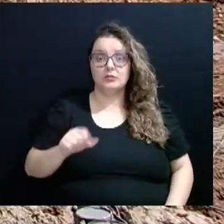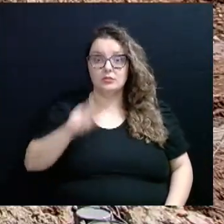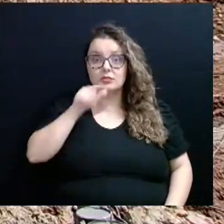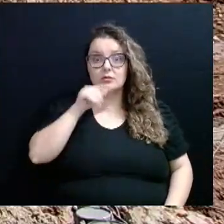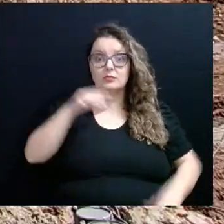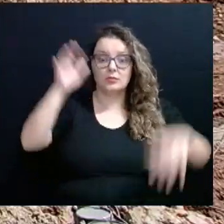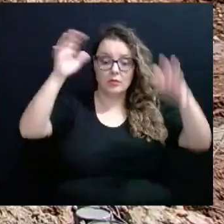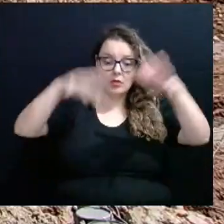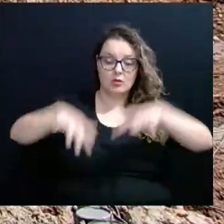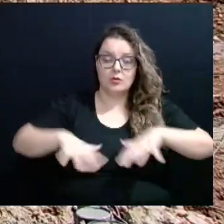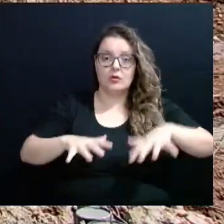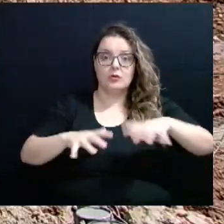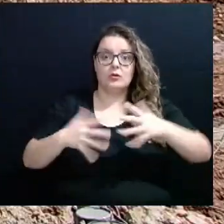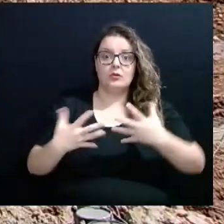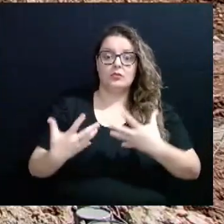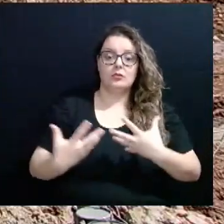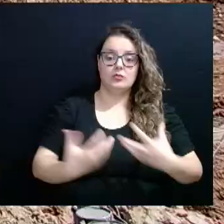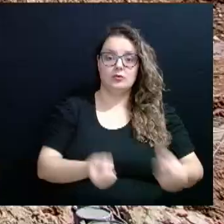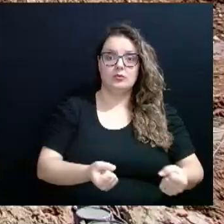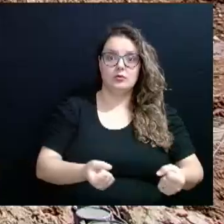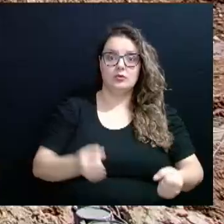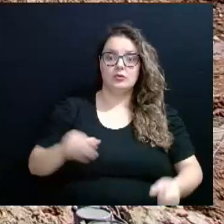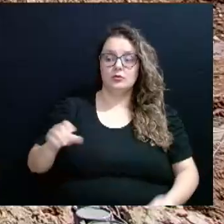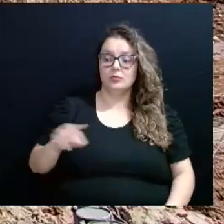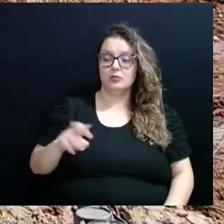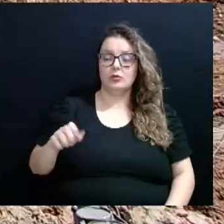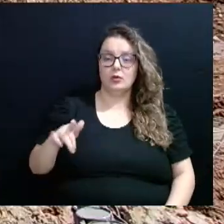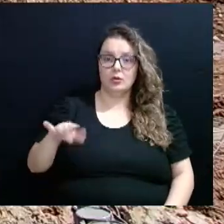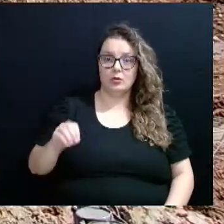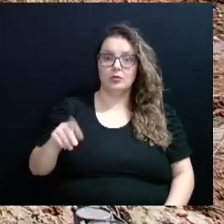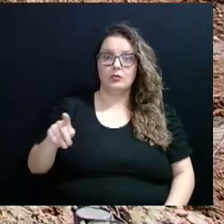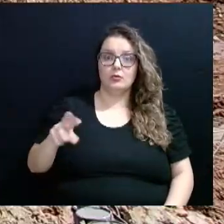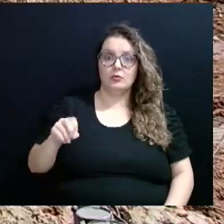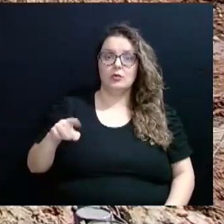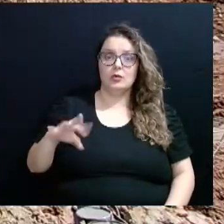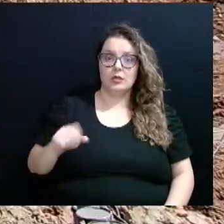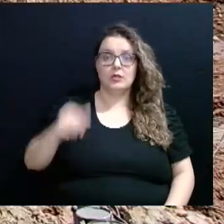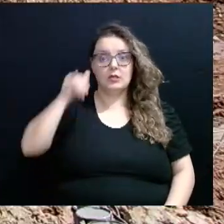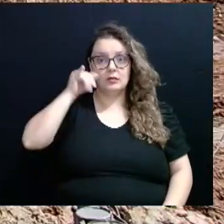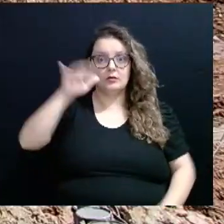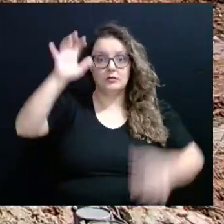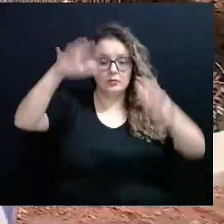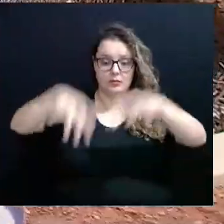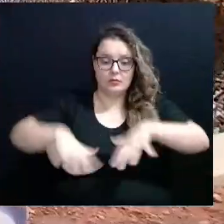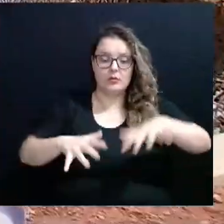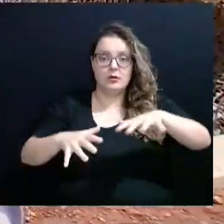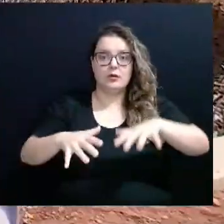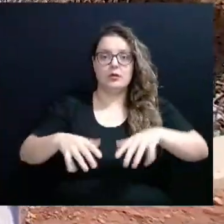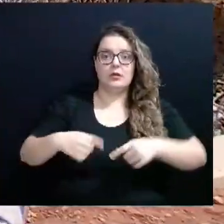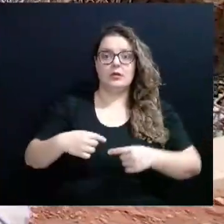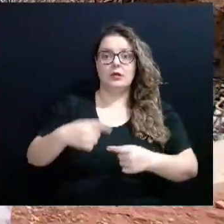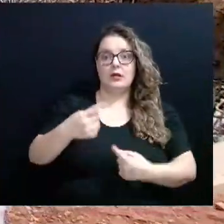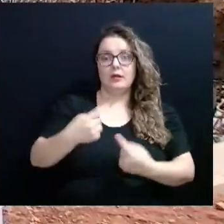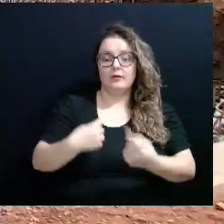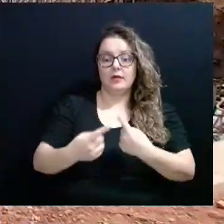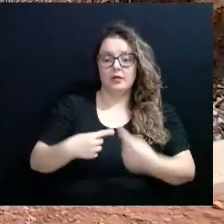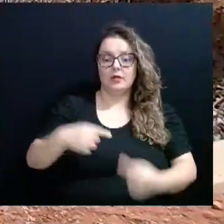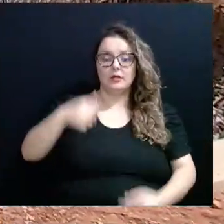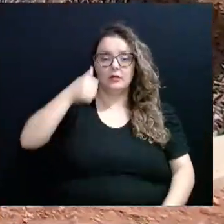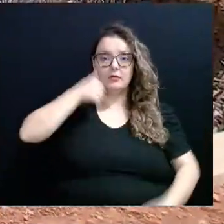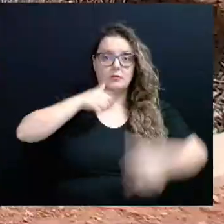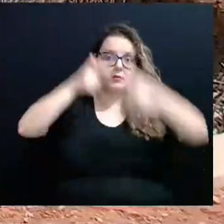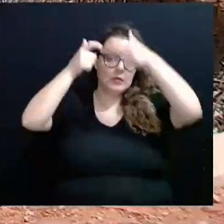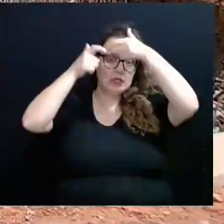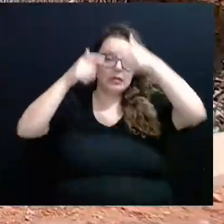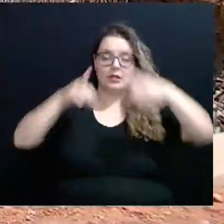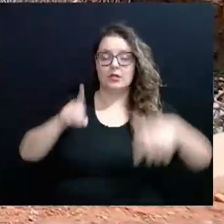de água do córrego do Proença, evitando assim enchentes na Avenida Princesa do Oeste. Esse reservatório, que